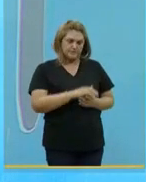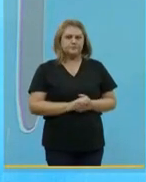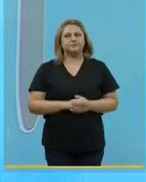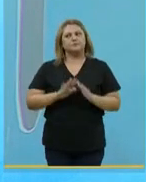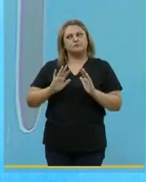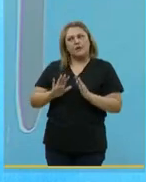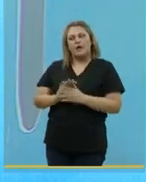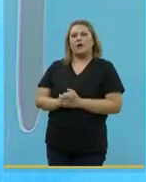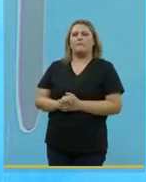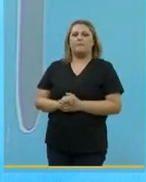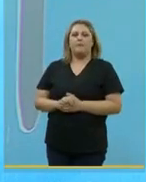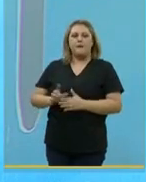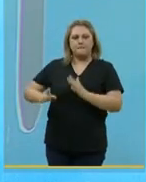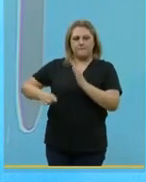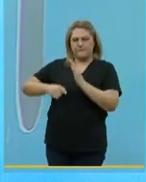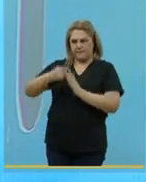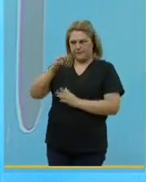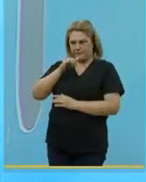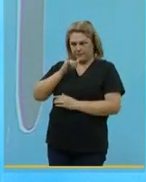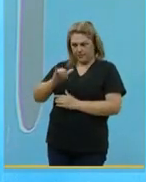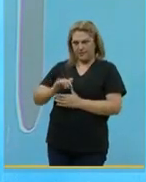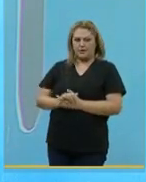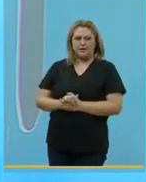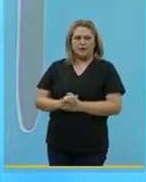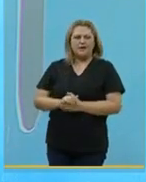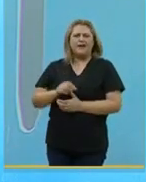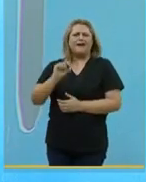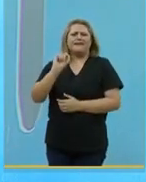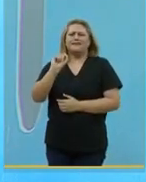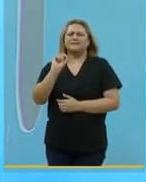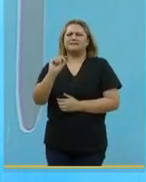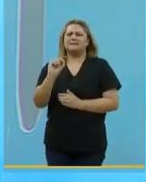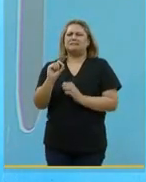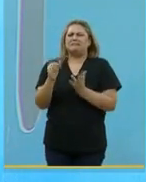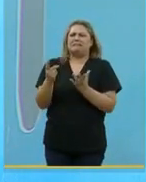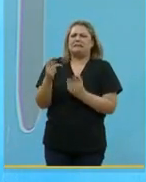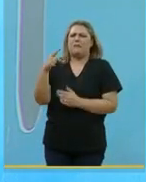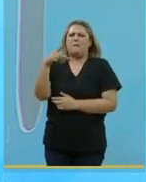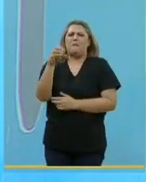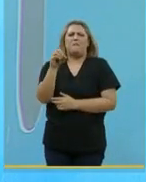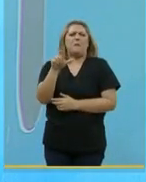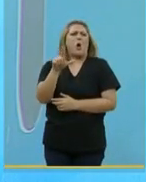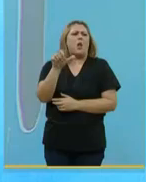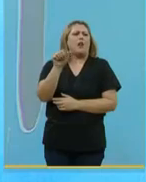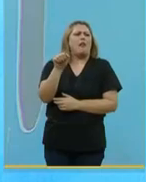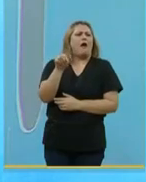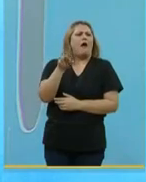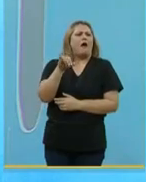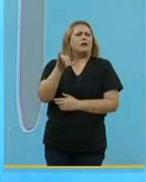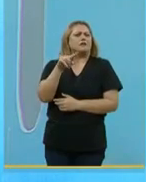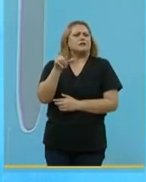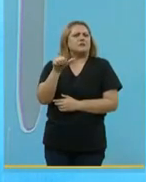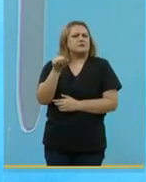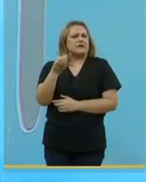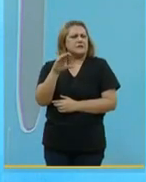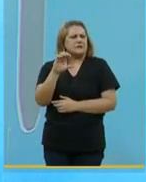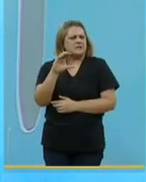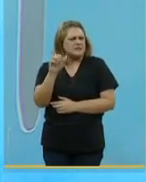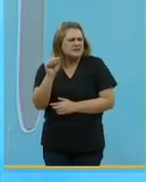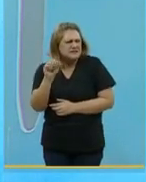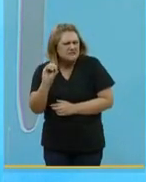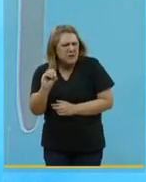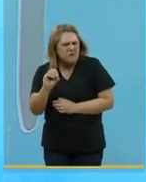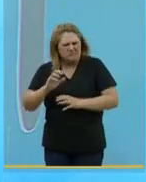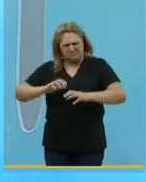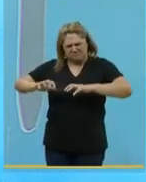primeiro dizê de que polarização nós estamos falando a polarização que produz o ódio que